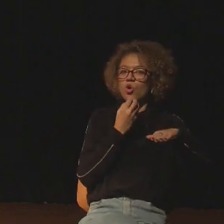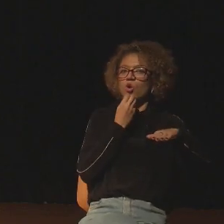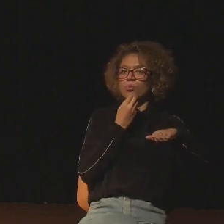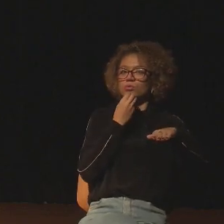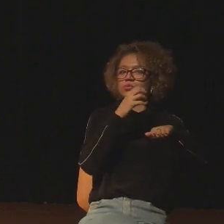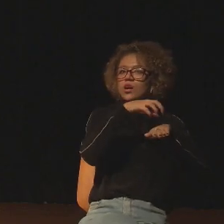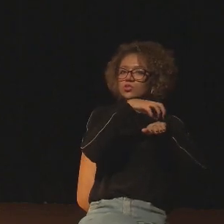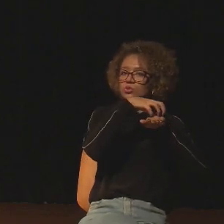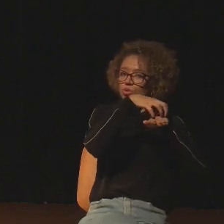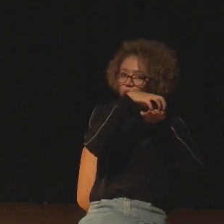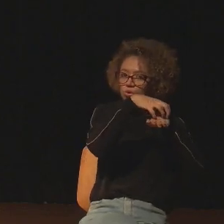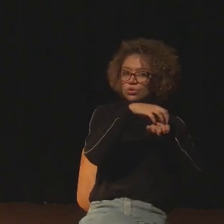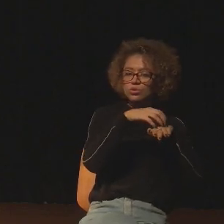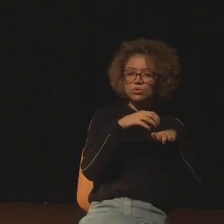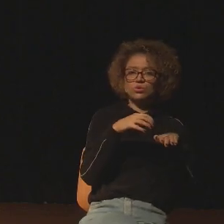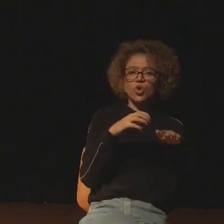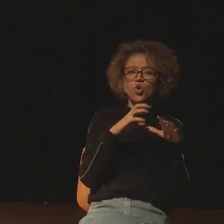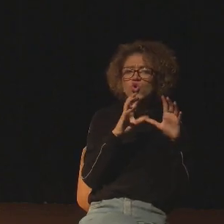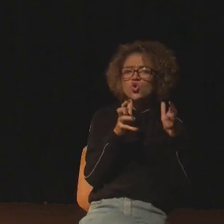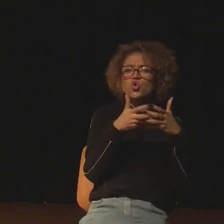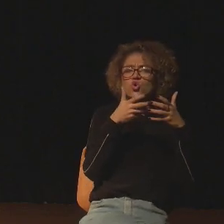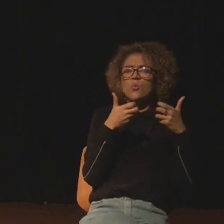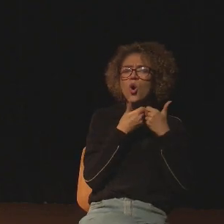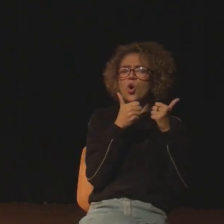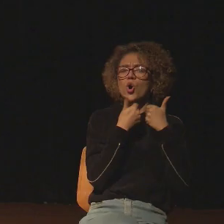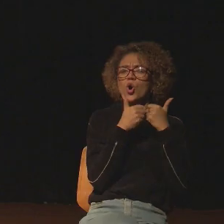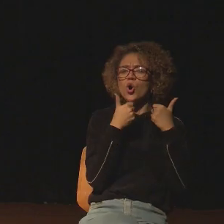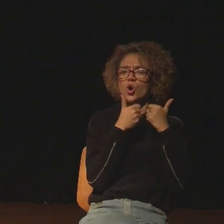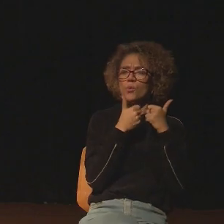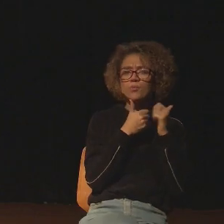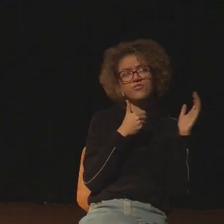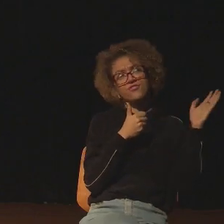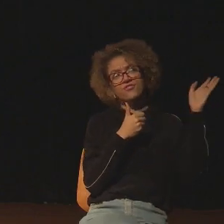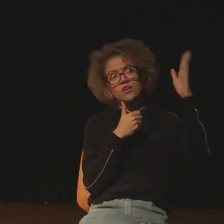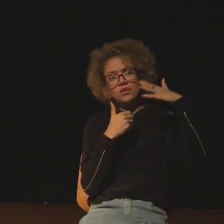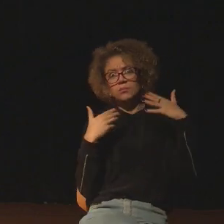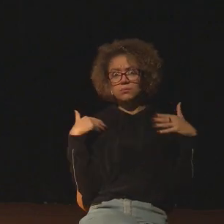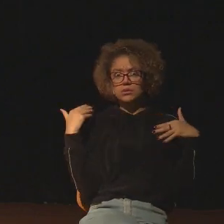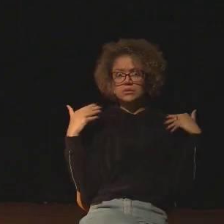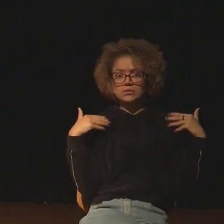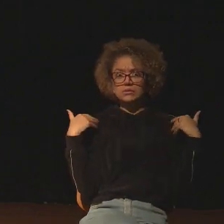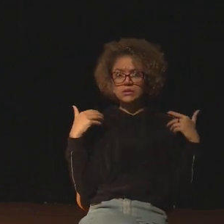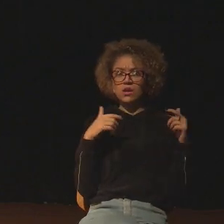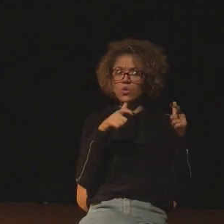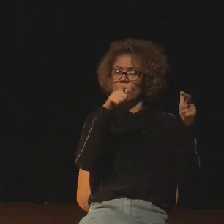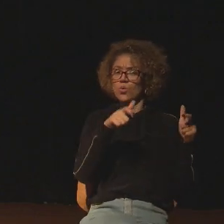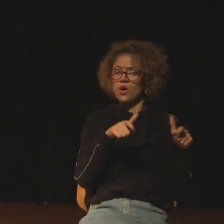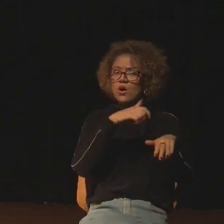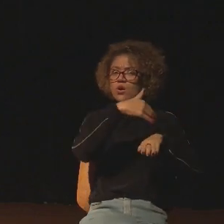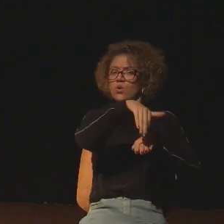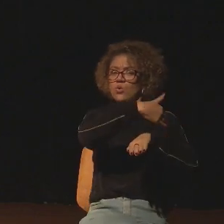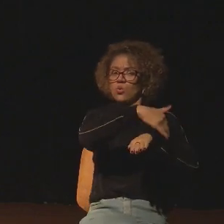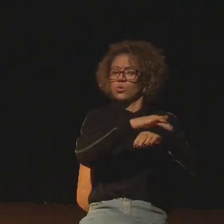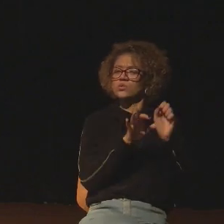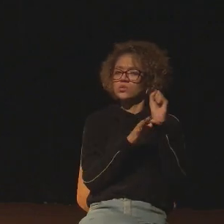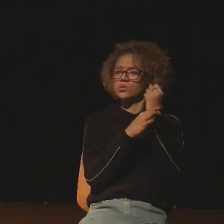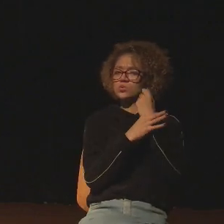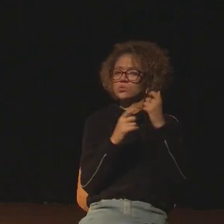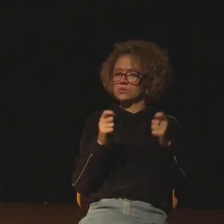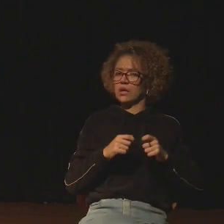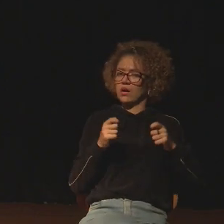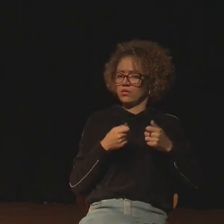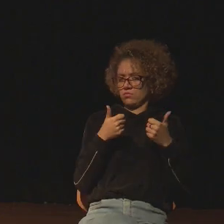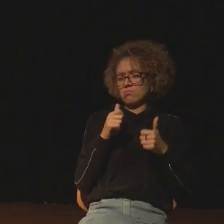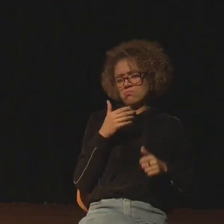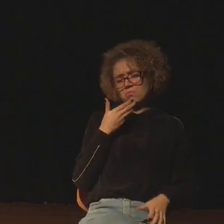de ônibus e tal, e conseguir ter um acesso acessível, mais seguro, né? Então,